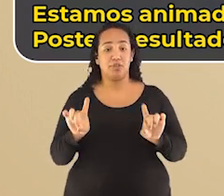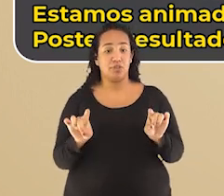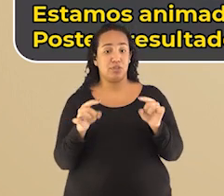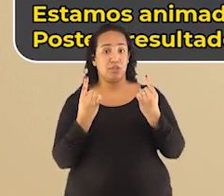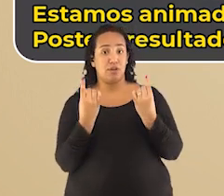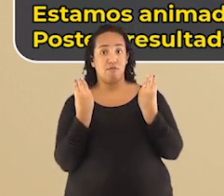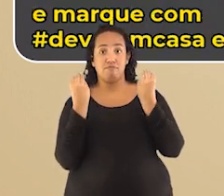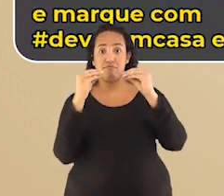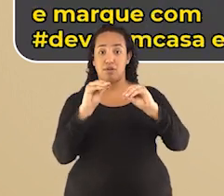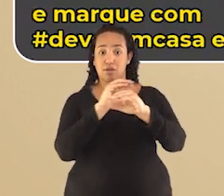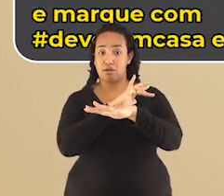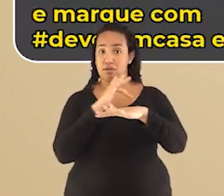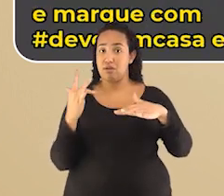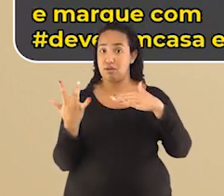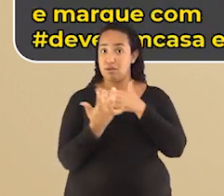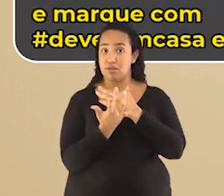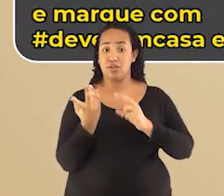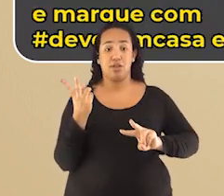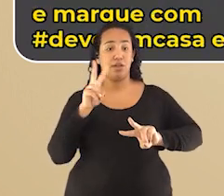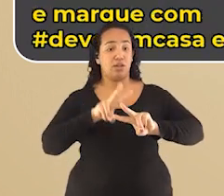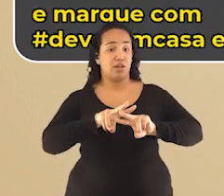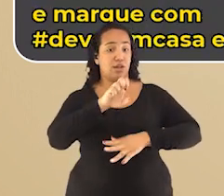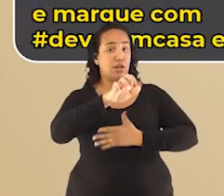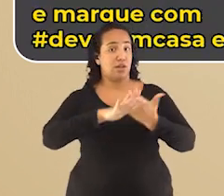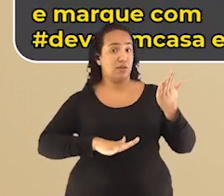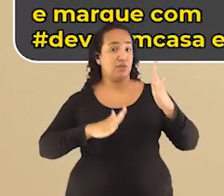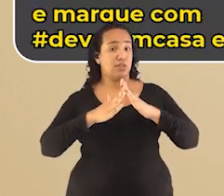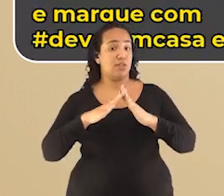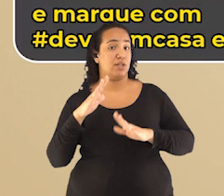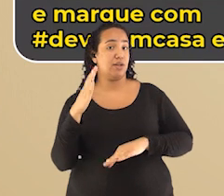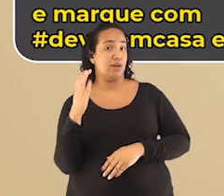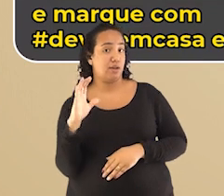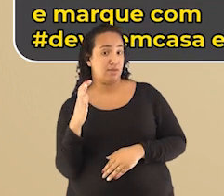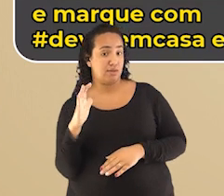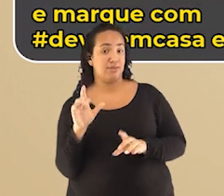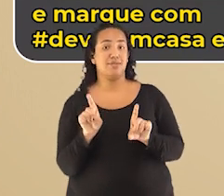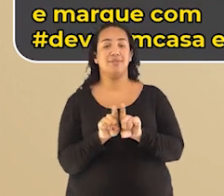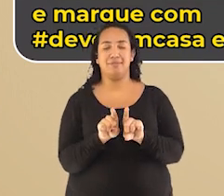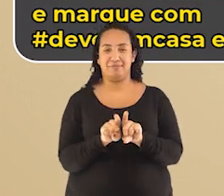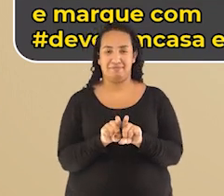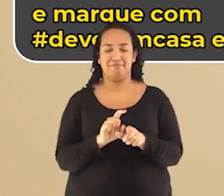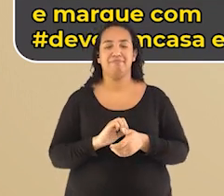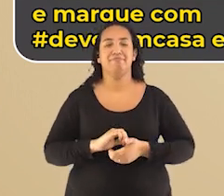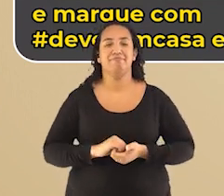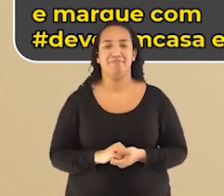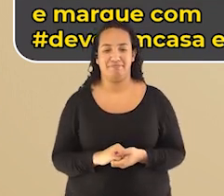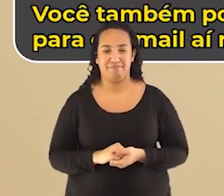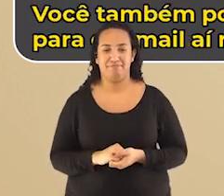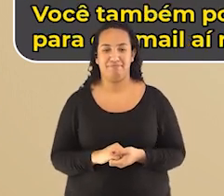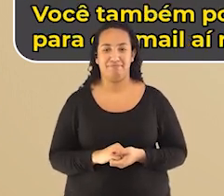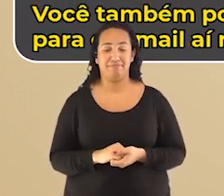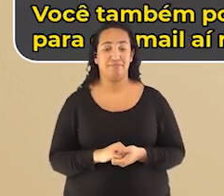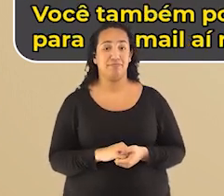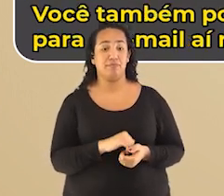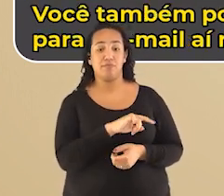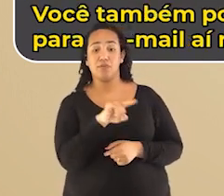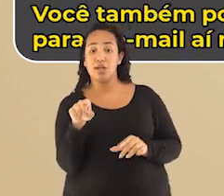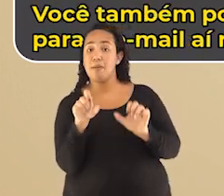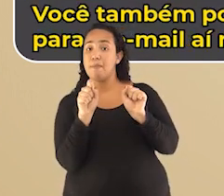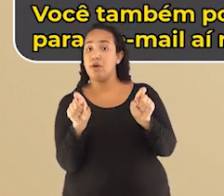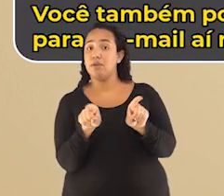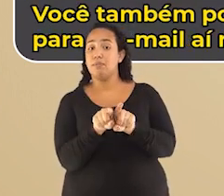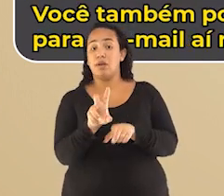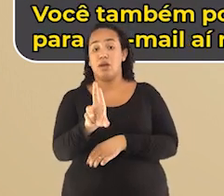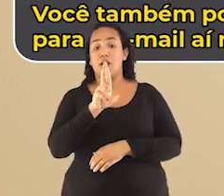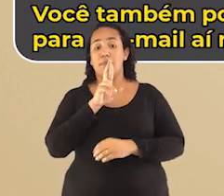o resultado do desafio em suas redes sociais e marque com a hashtag Dever em Casa e hashtag Ciência e Cariacica. Você também